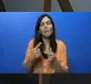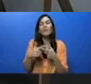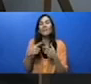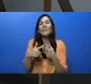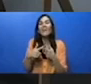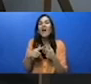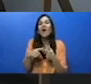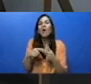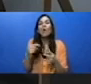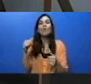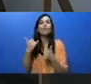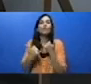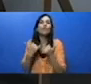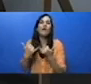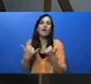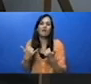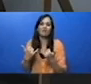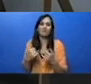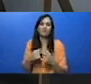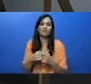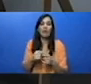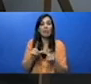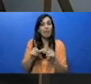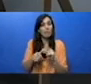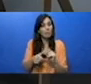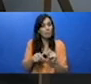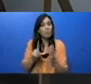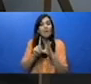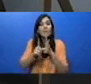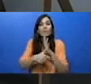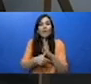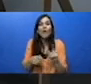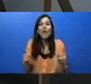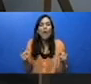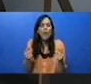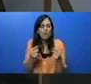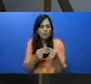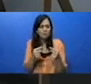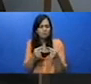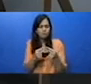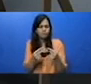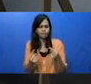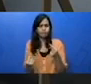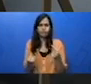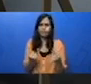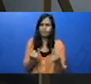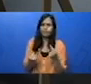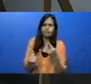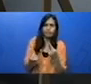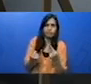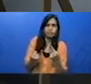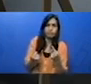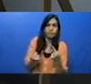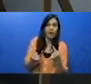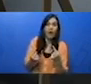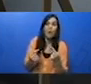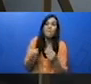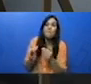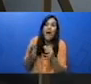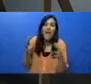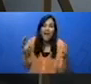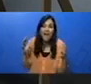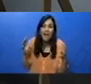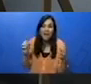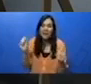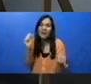Após cada jogada, compare-se os números anotados e o jogador que tirou o maior número deverá